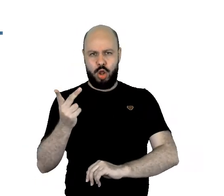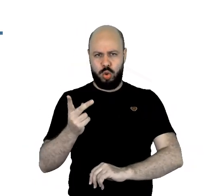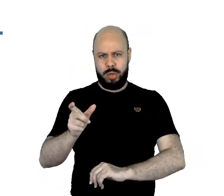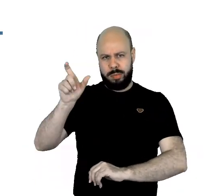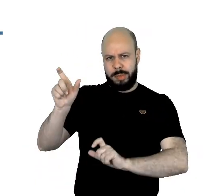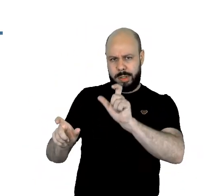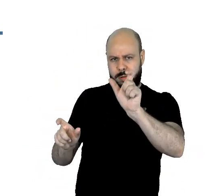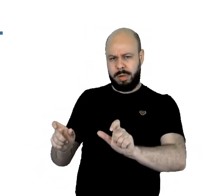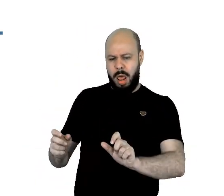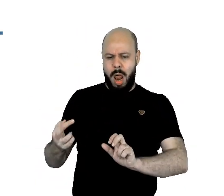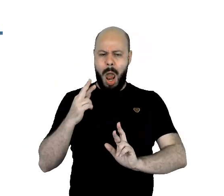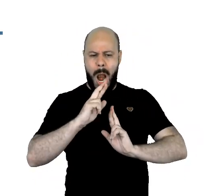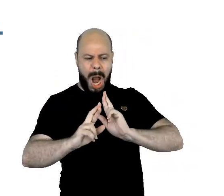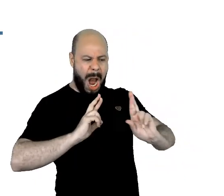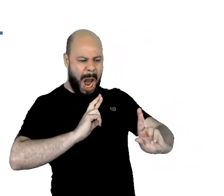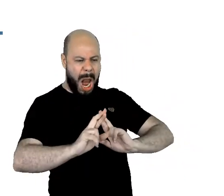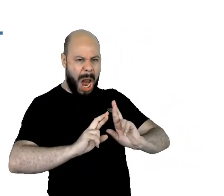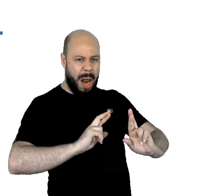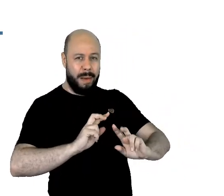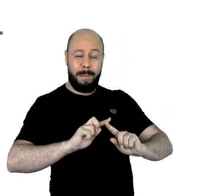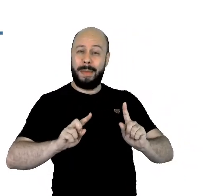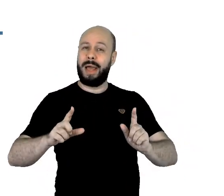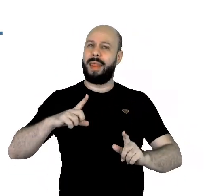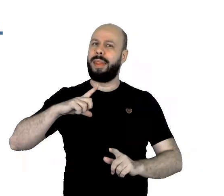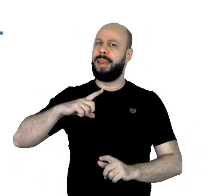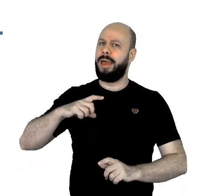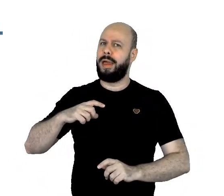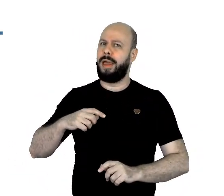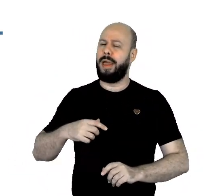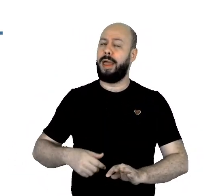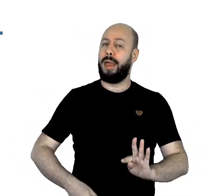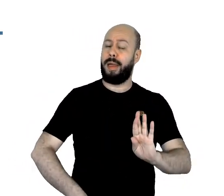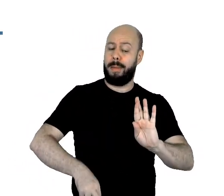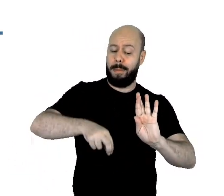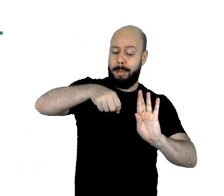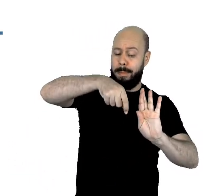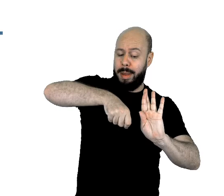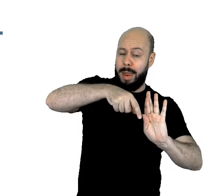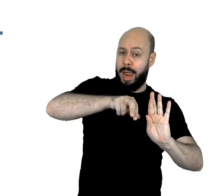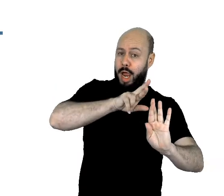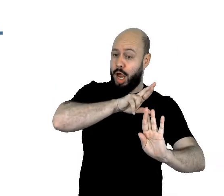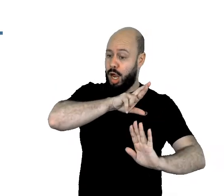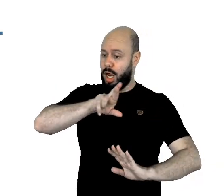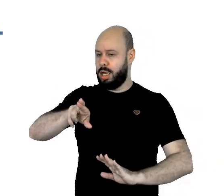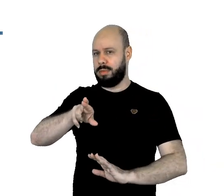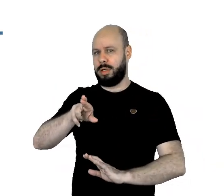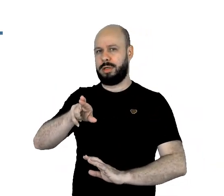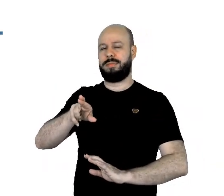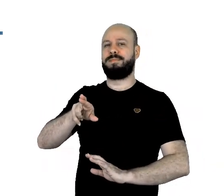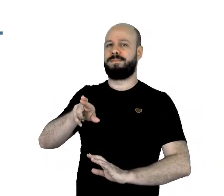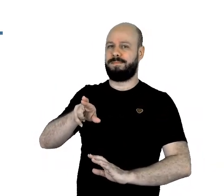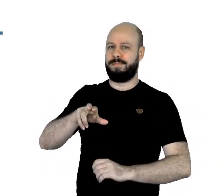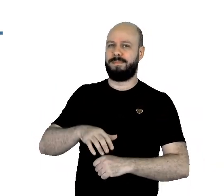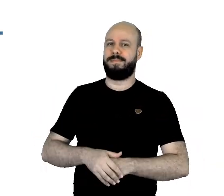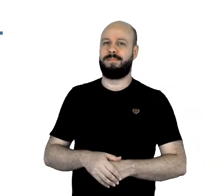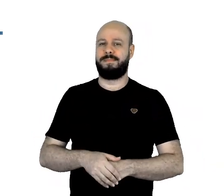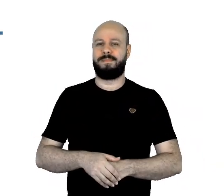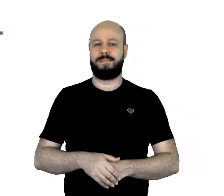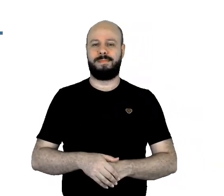moradores, né? Mas também teve a parte em que a BRK respondeu a esse questionamento.